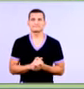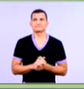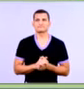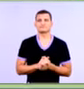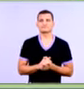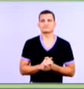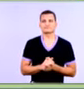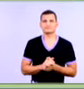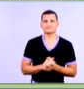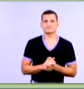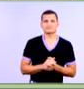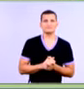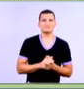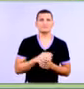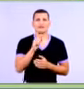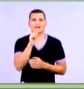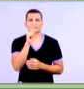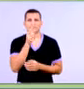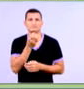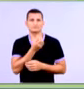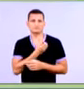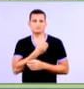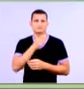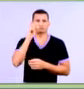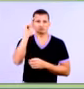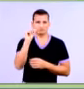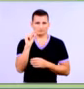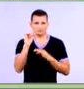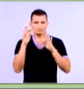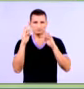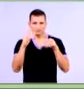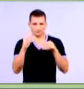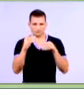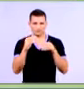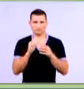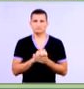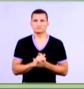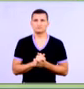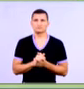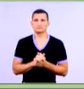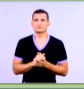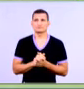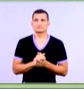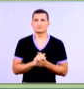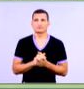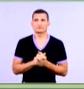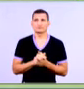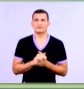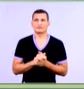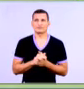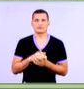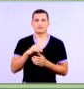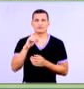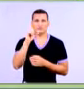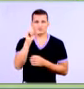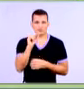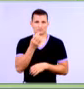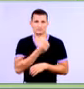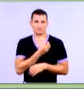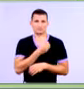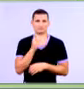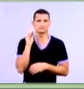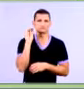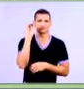menor elemento de todos. Procura o menor elemento e faz a troca aqui. Depois que eu deixar o menor aqui, eu pego